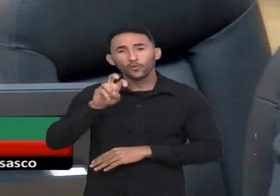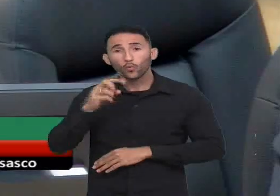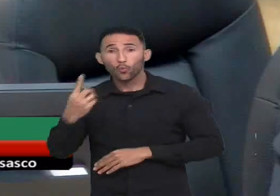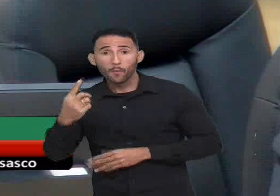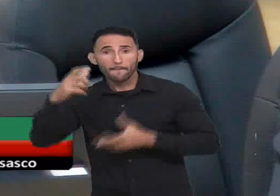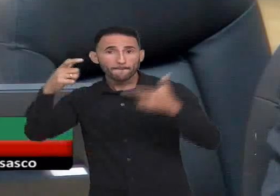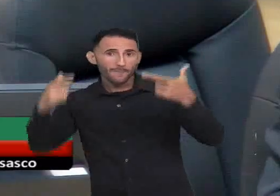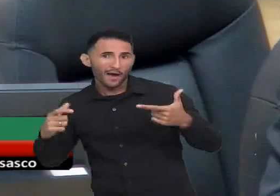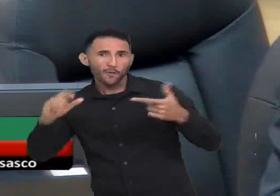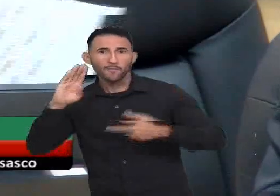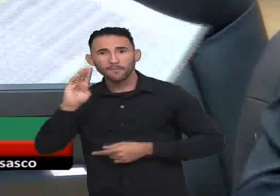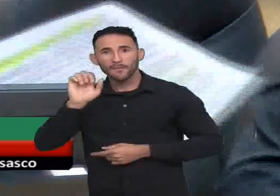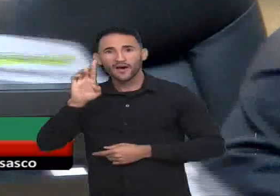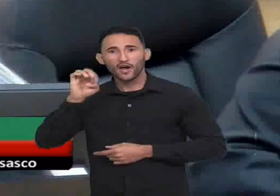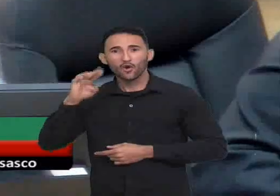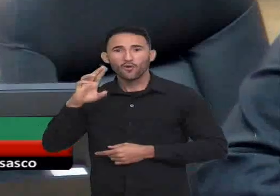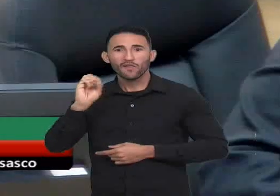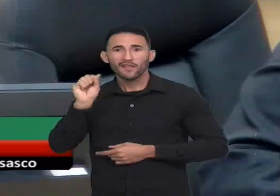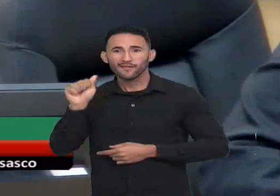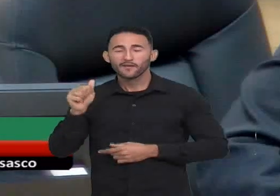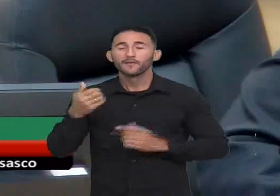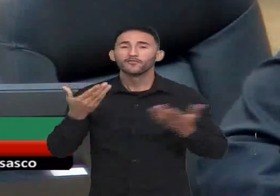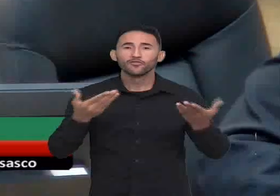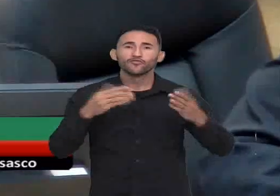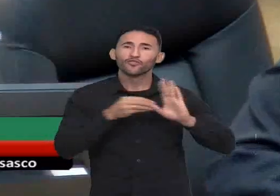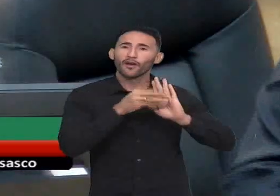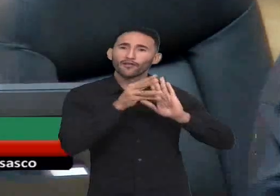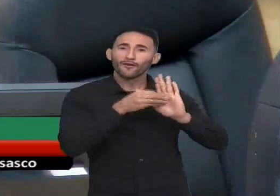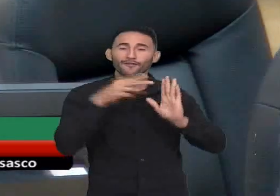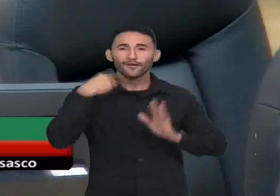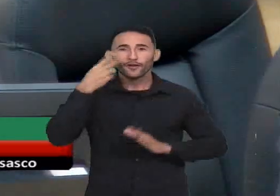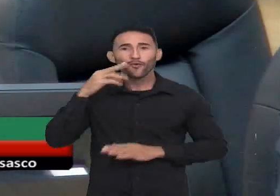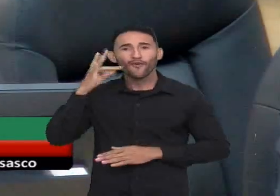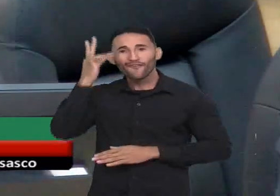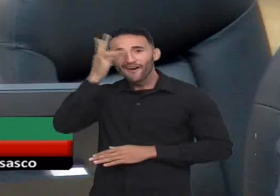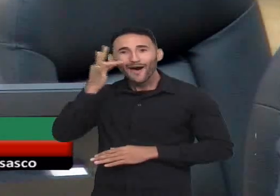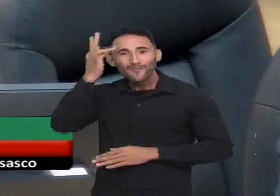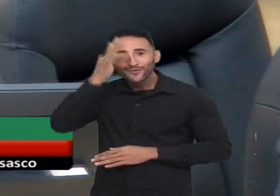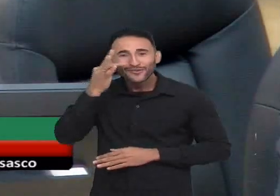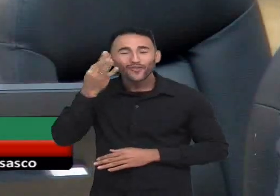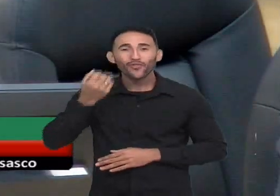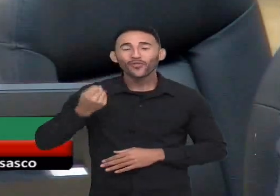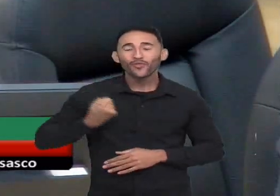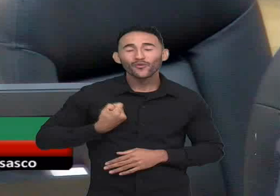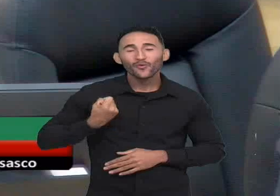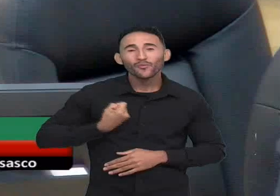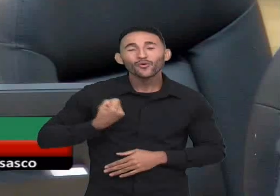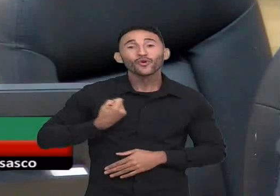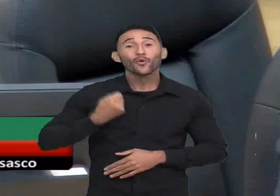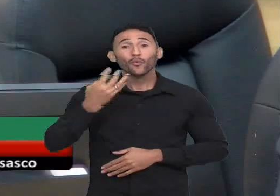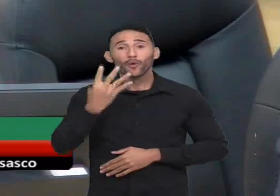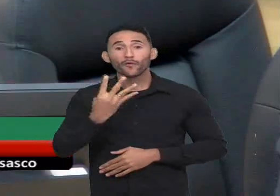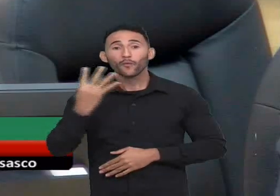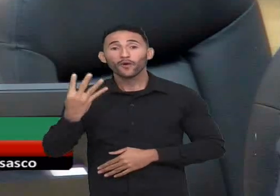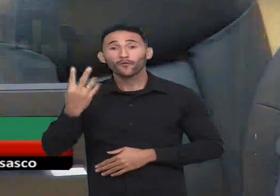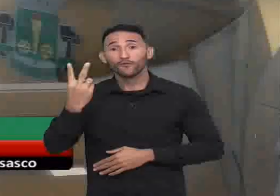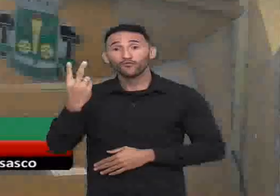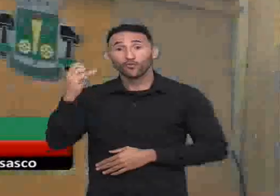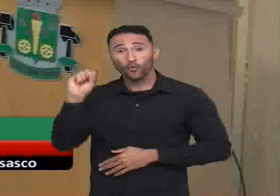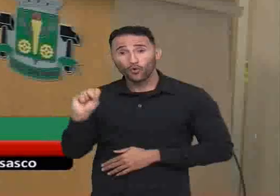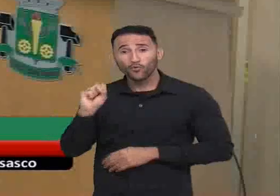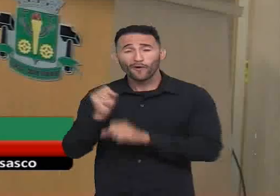bairro Baronesa. Indicação do nobre vereador Fábio Chirian. Indicação de número 4428